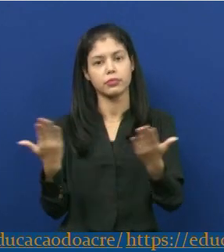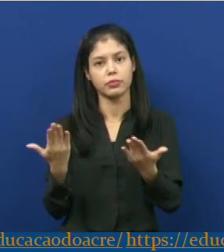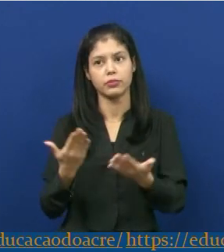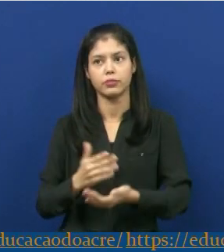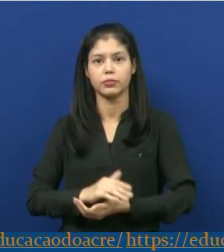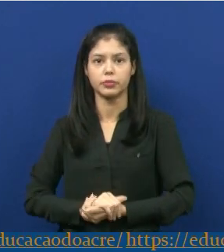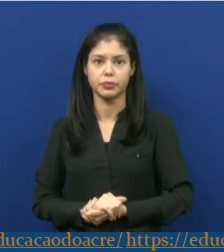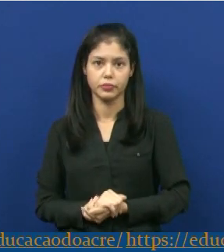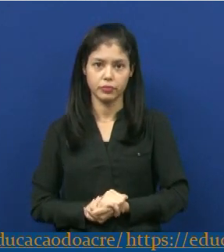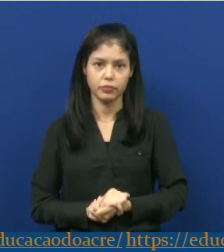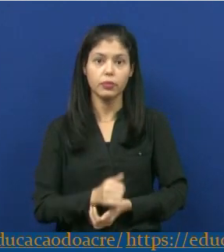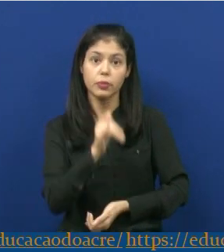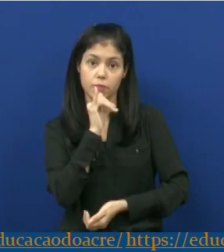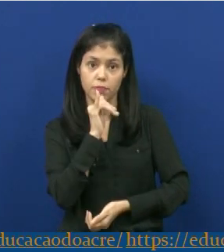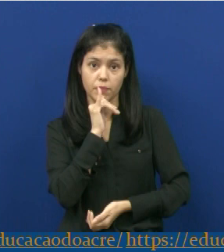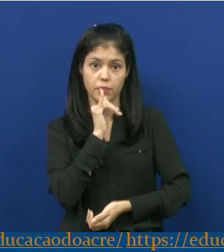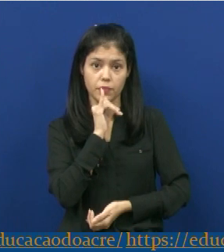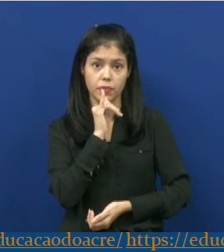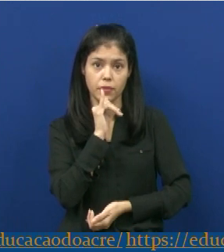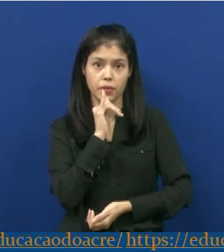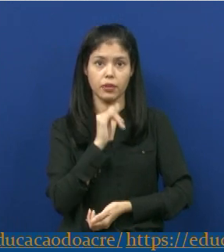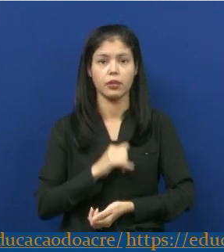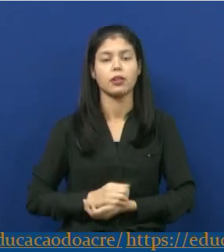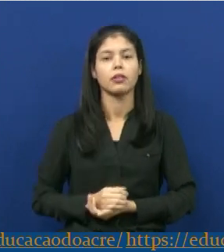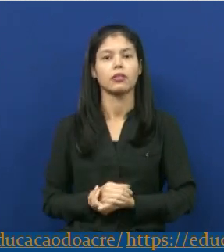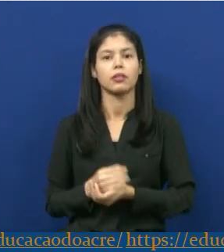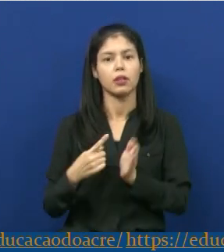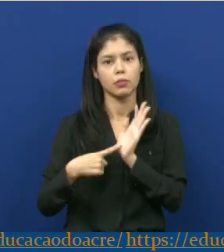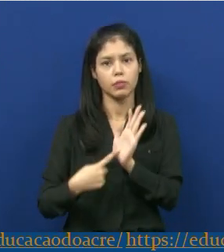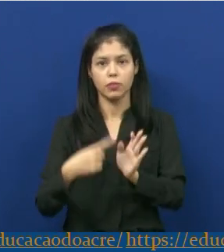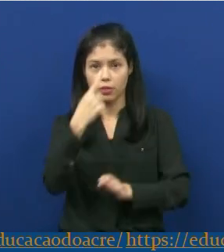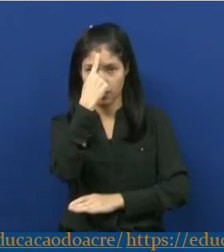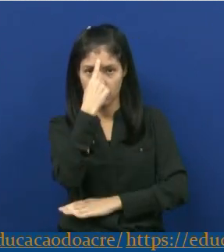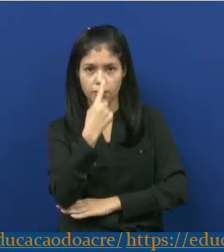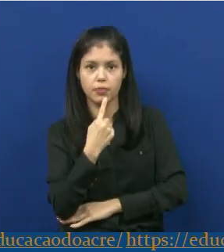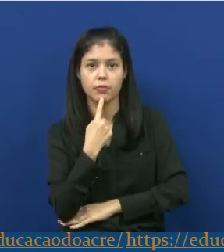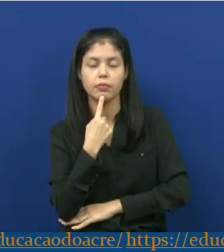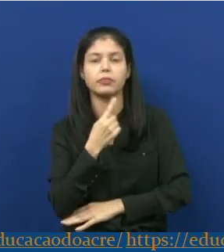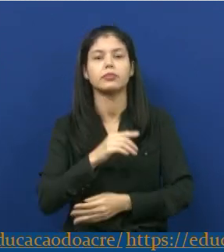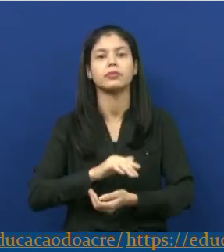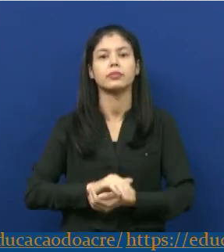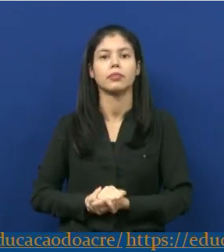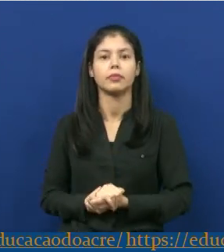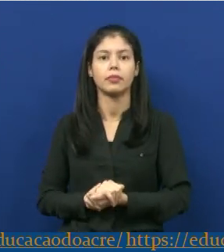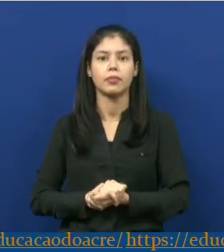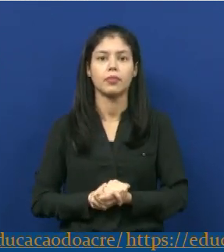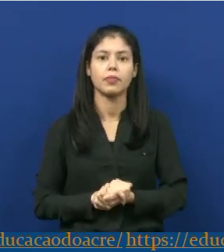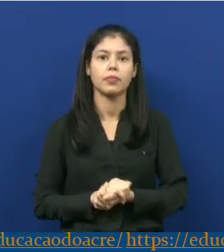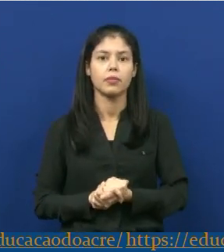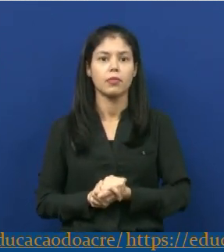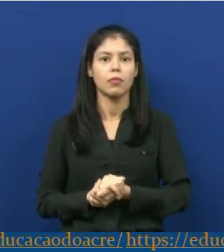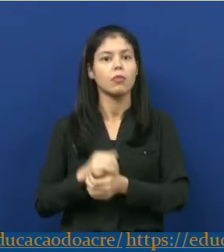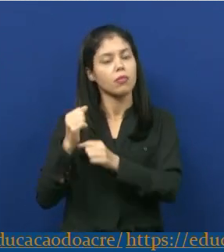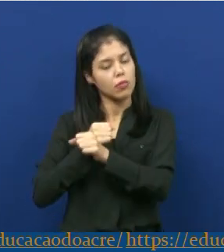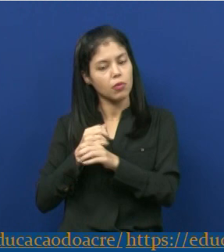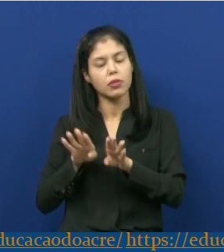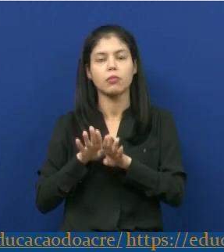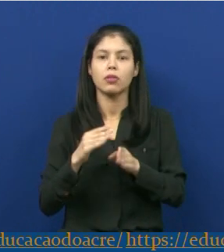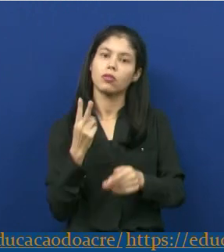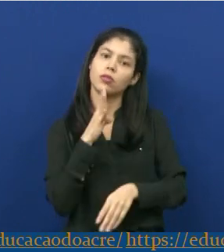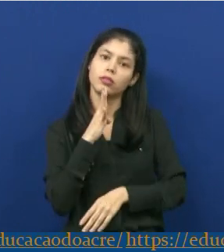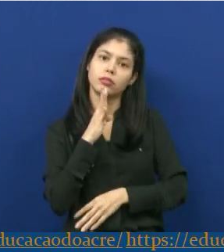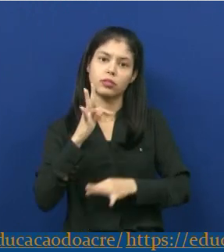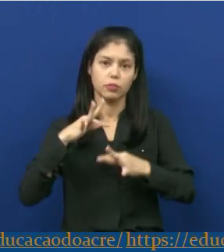hoje. Por exemplo, nós temos, como vocês podem visualizar nesta imagem, uma obra muito conhecida,